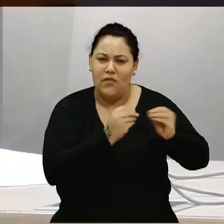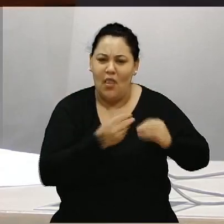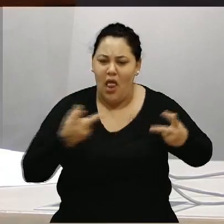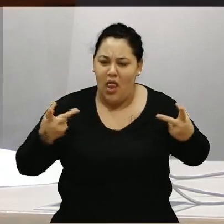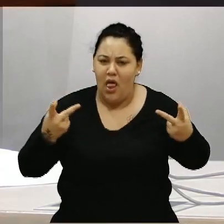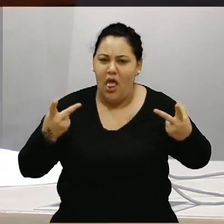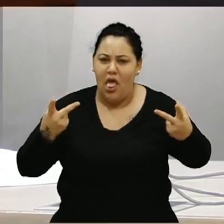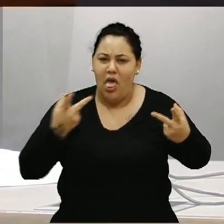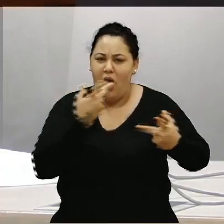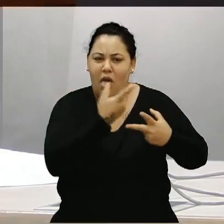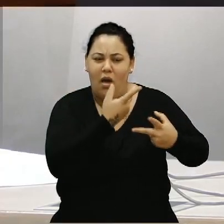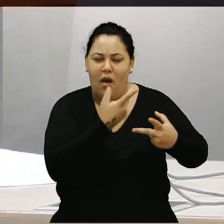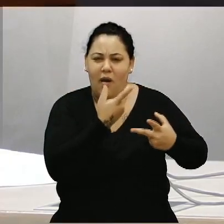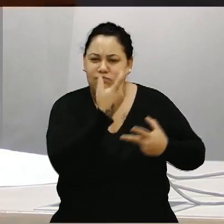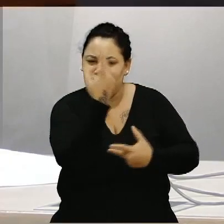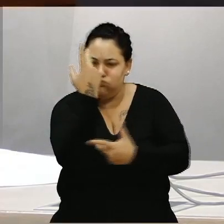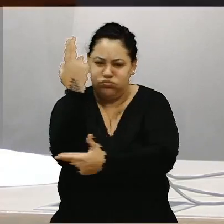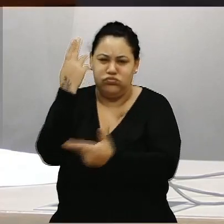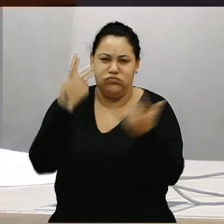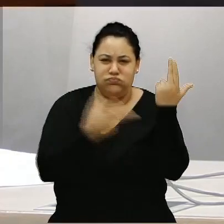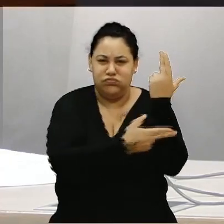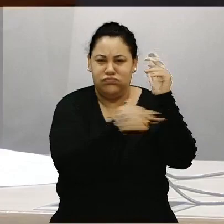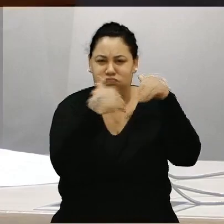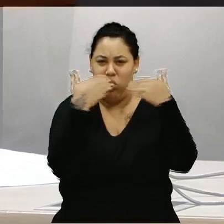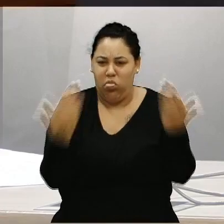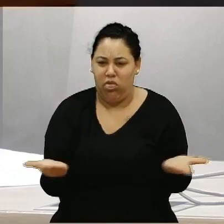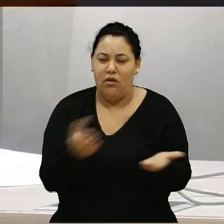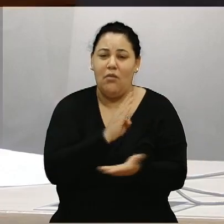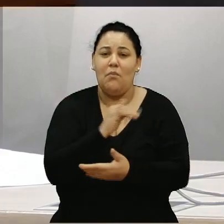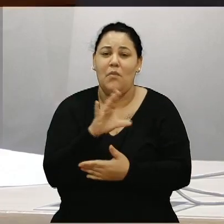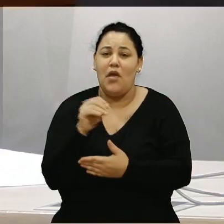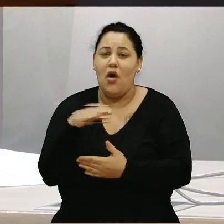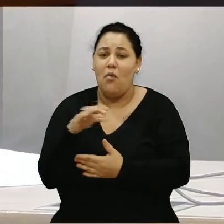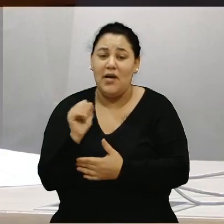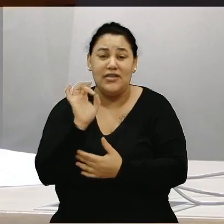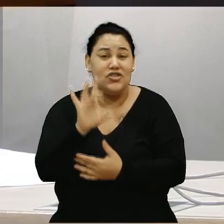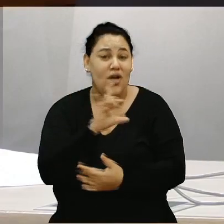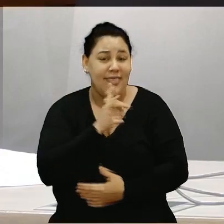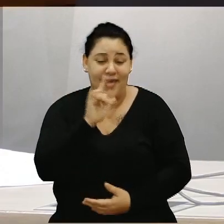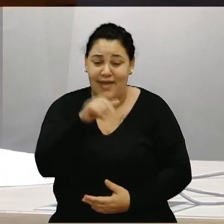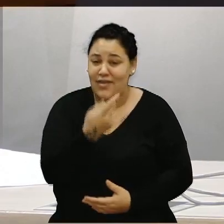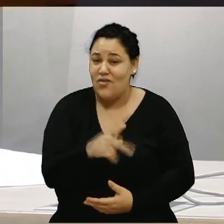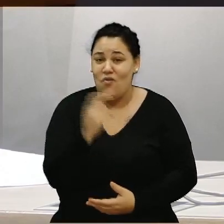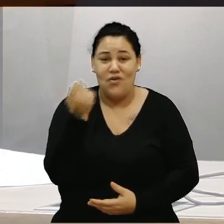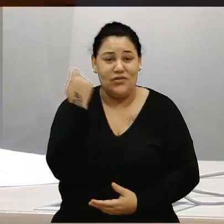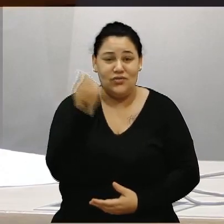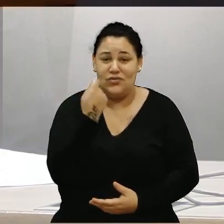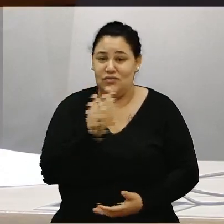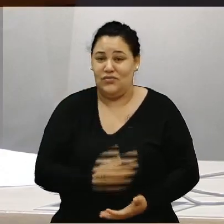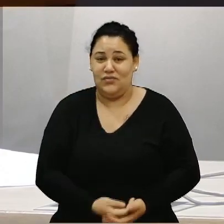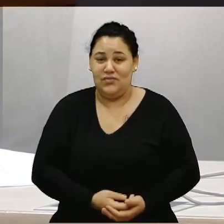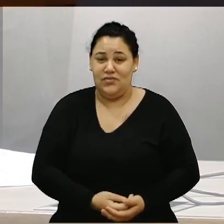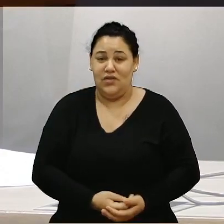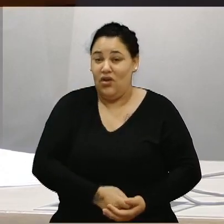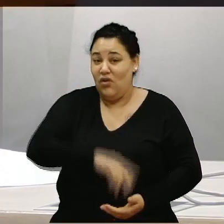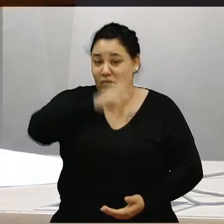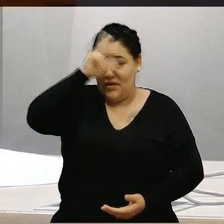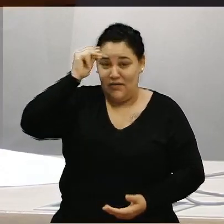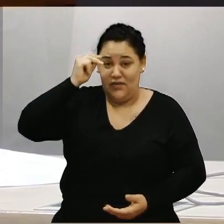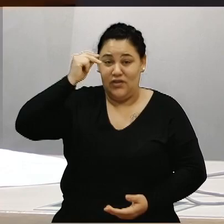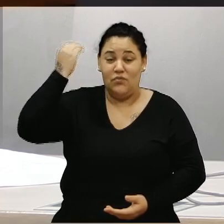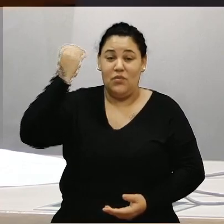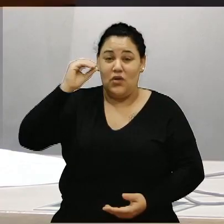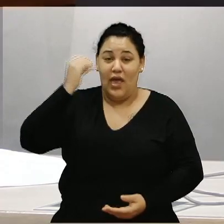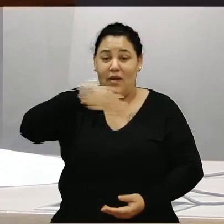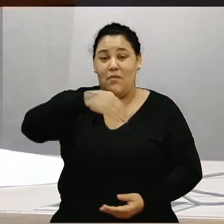desmatamento, a destruição do Pampa, um bioma que só tem aqui no nosso Rio Grande do Sul. O prefeito de Porto Alegre, o Melo,